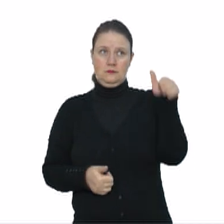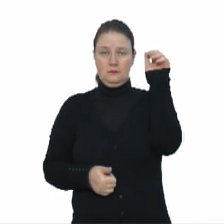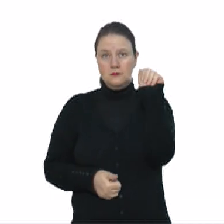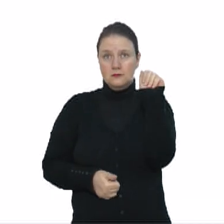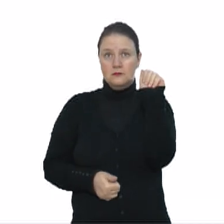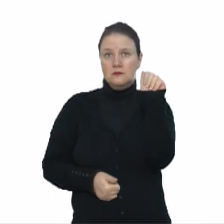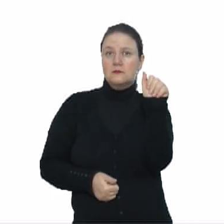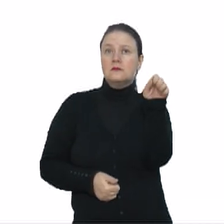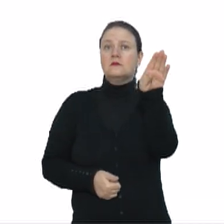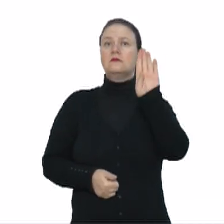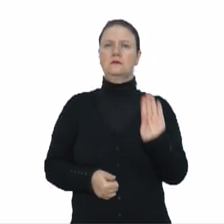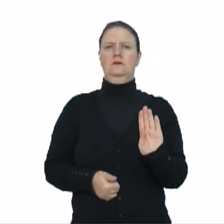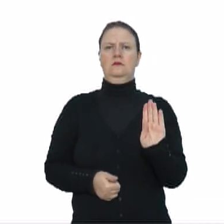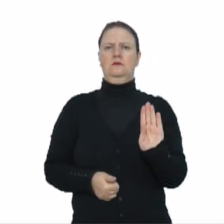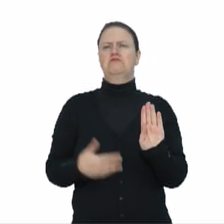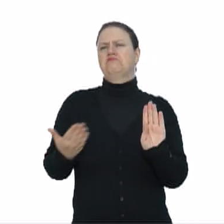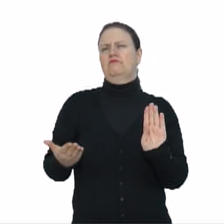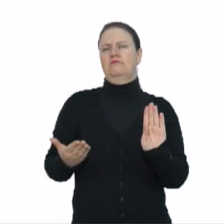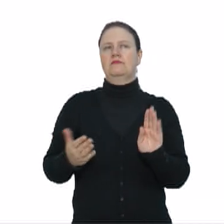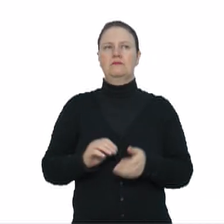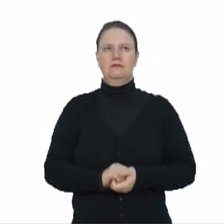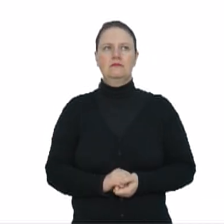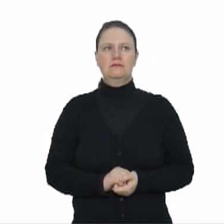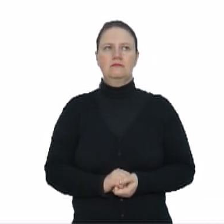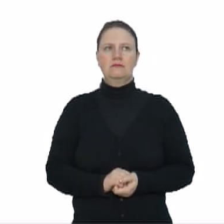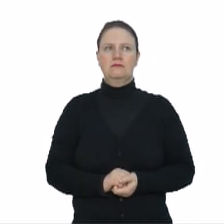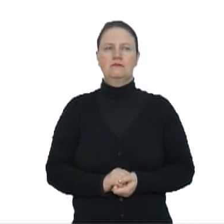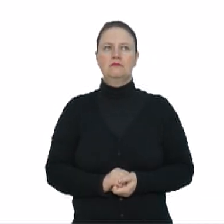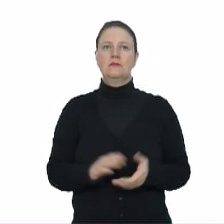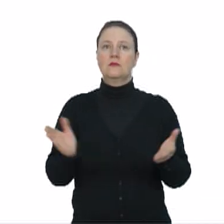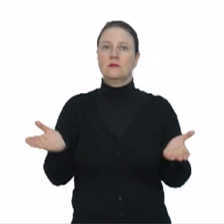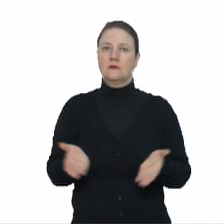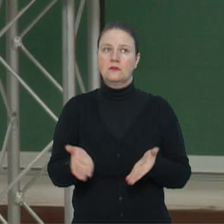but? I took an umbrella. Então,